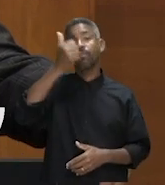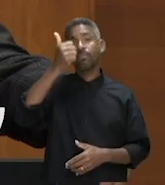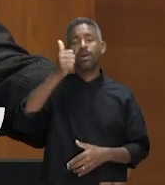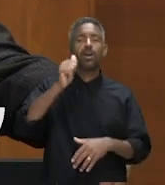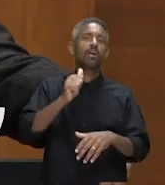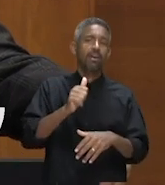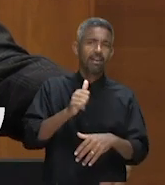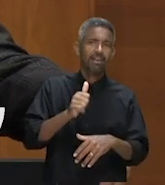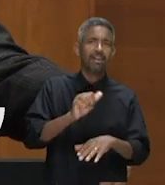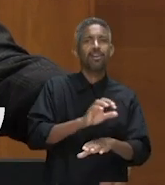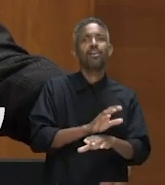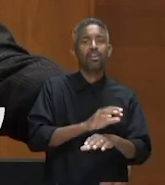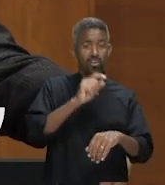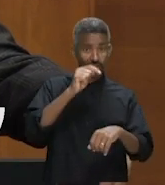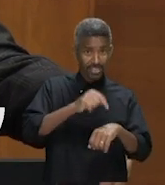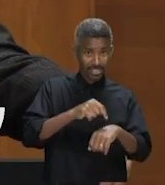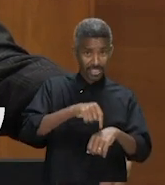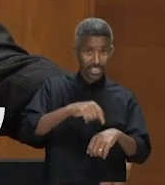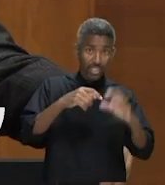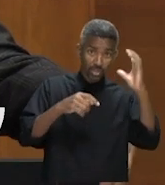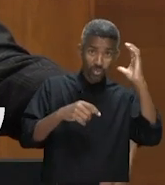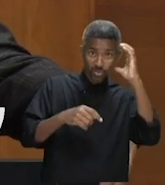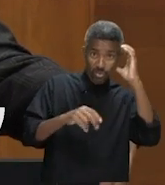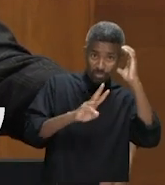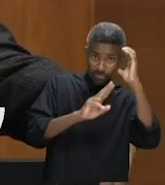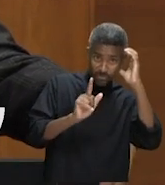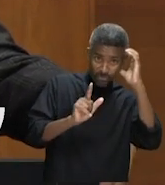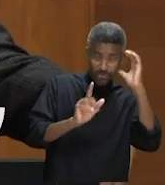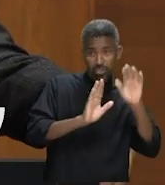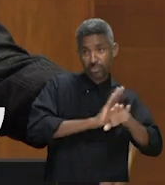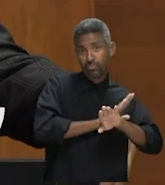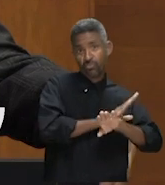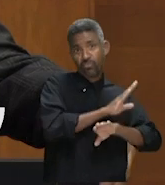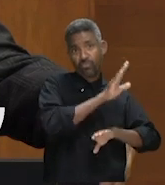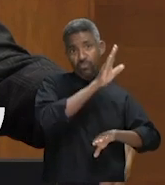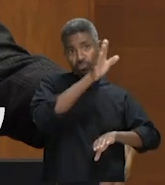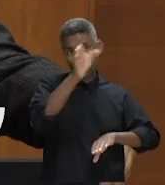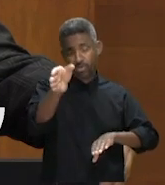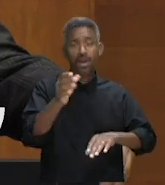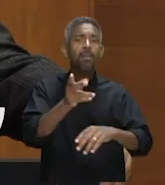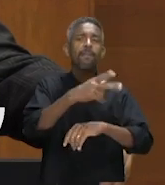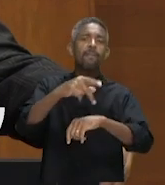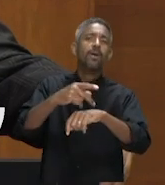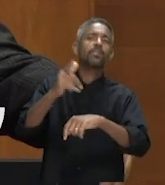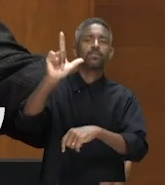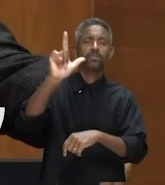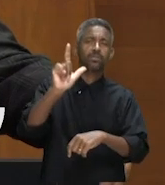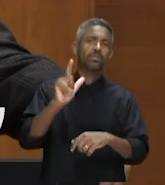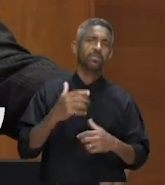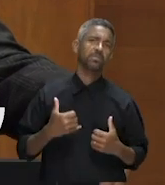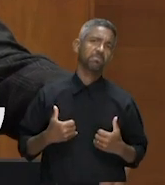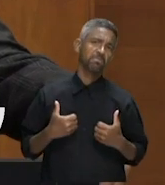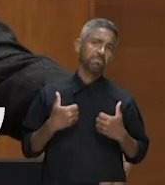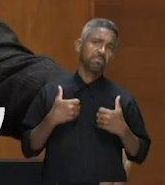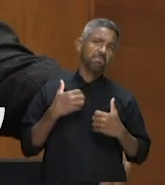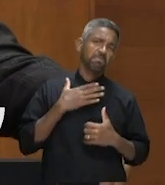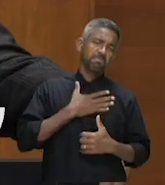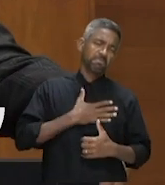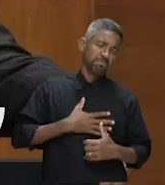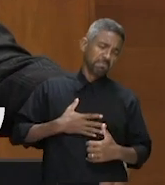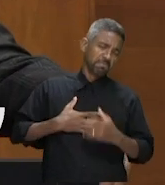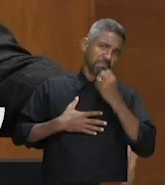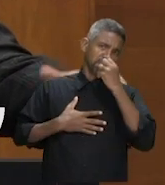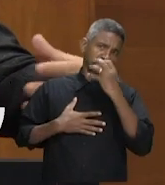Então, é motivo de comemoração, é motivo de orgulho e é um passo importante que a gente dá